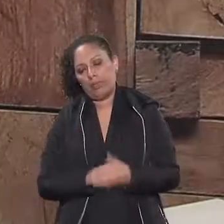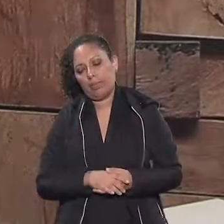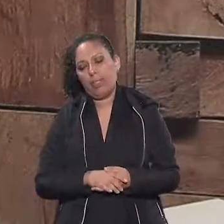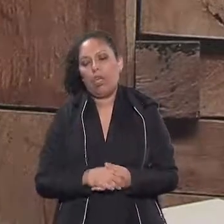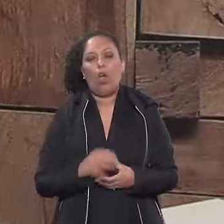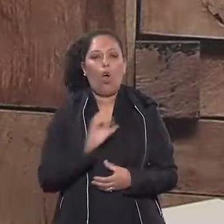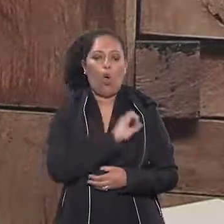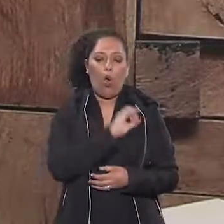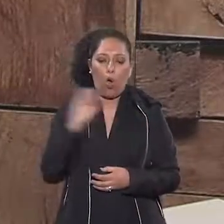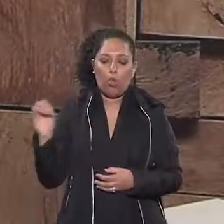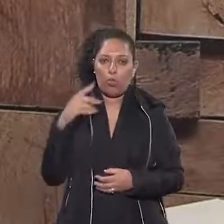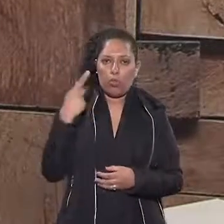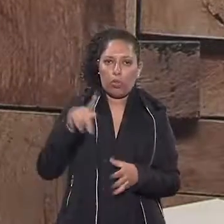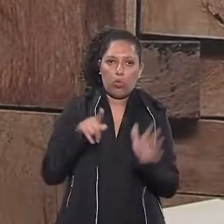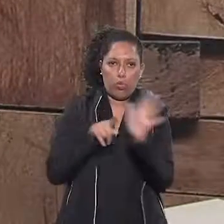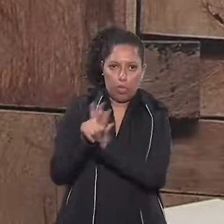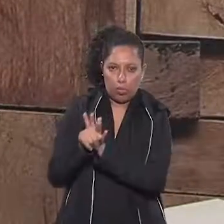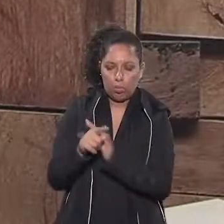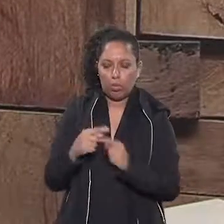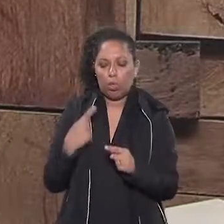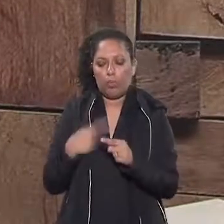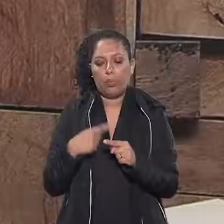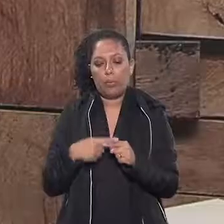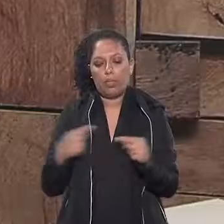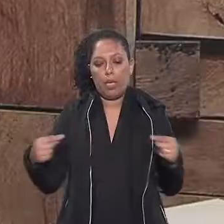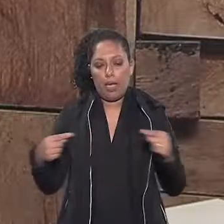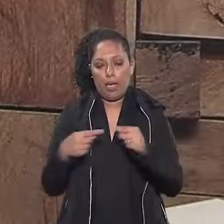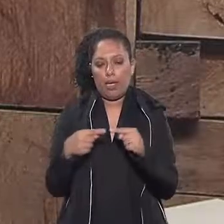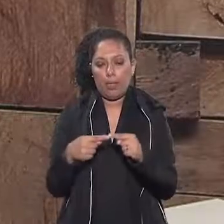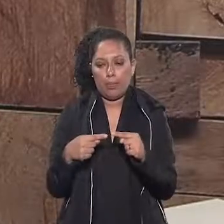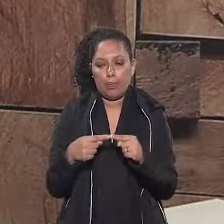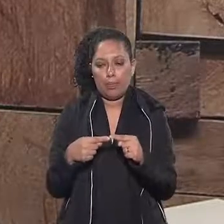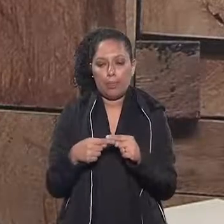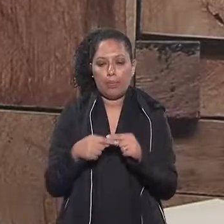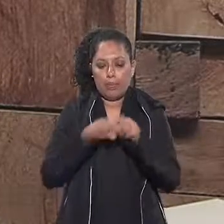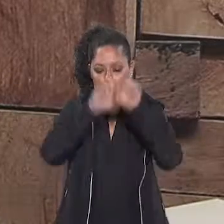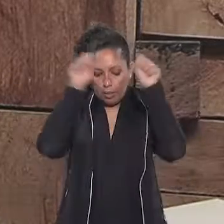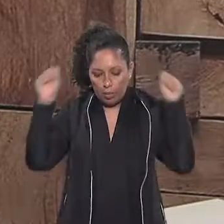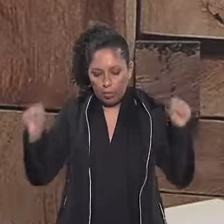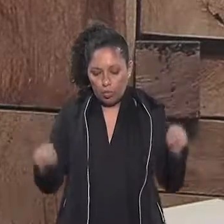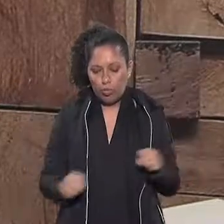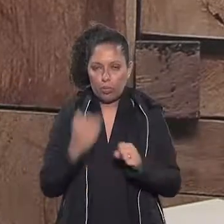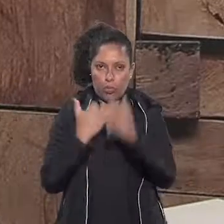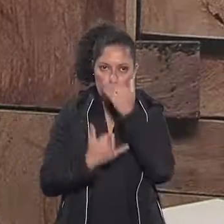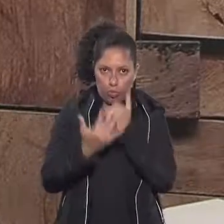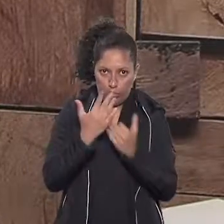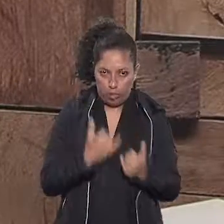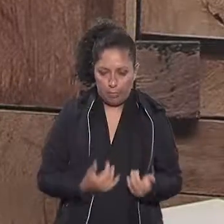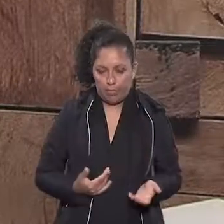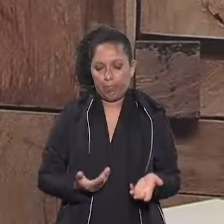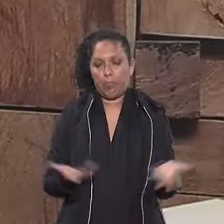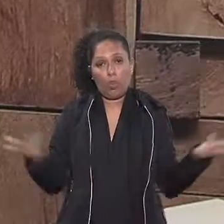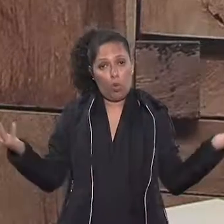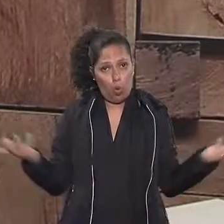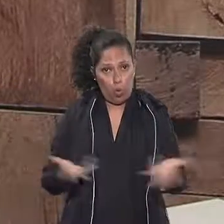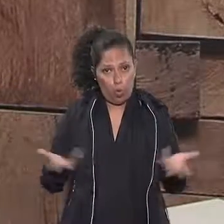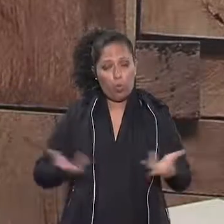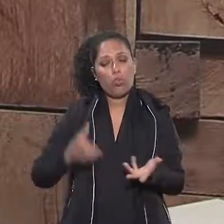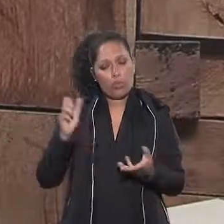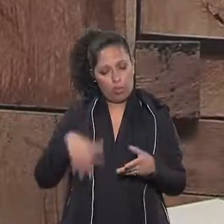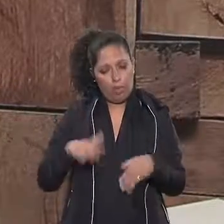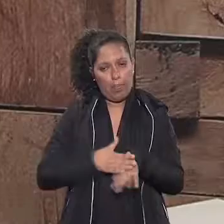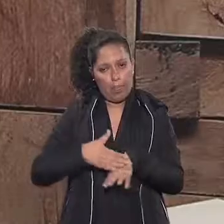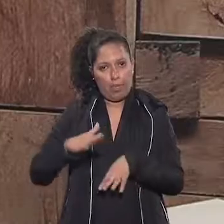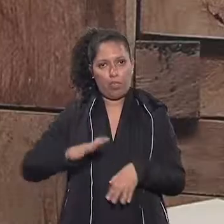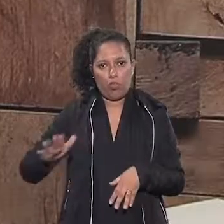e tá num ponto crítico da nossa avaliação do sistema alimentar. Hoje em dia é sim